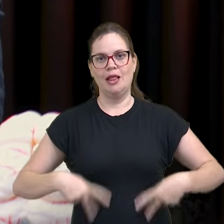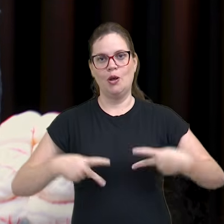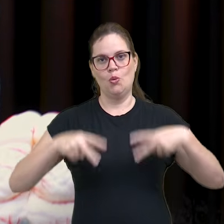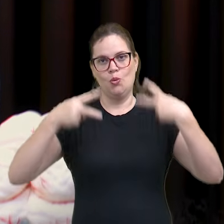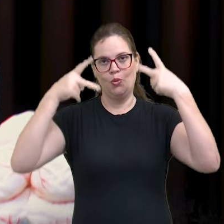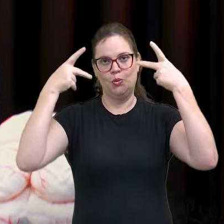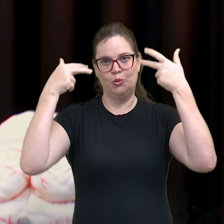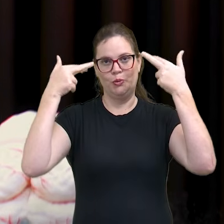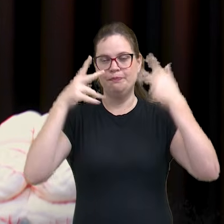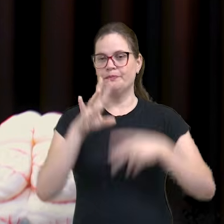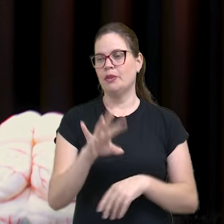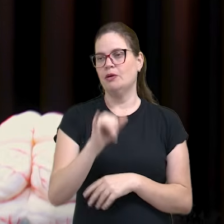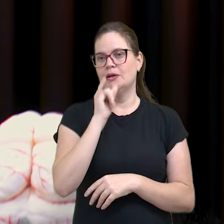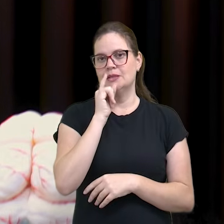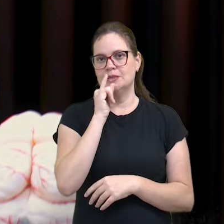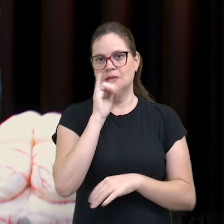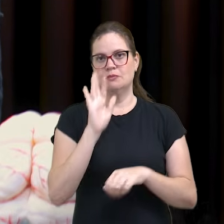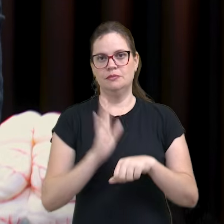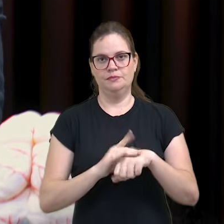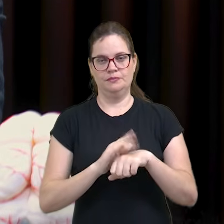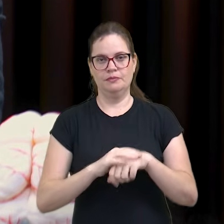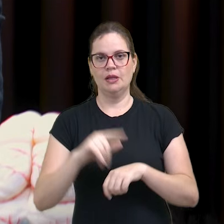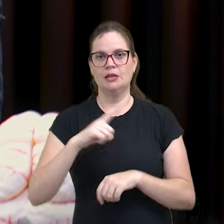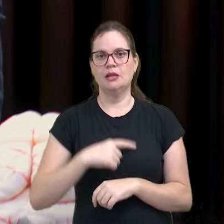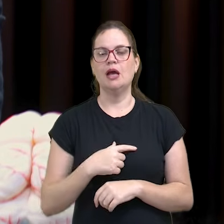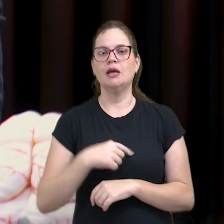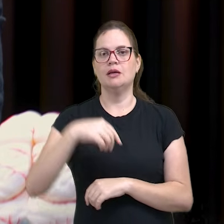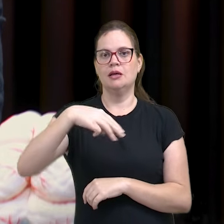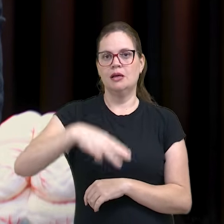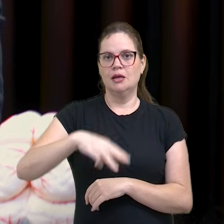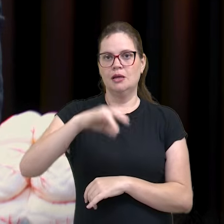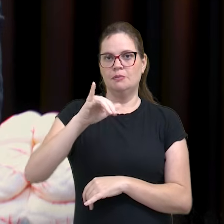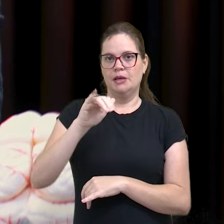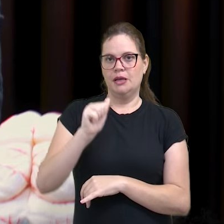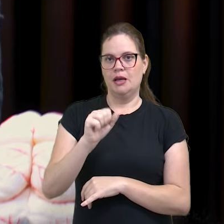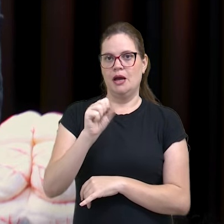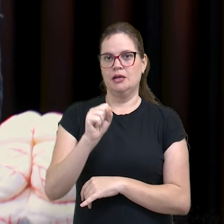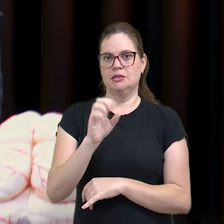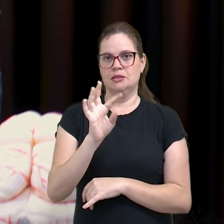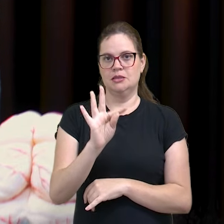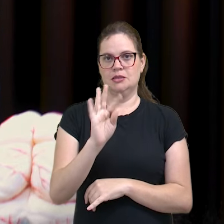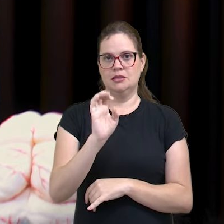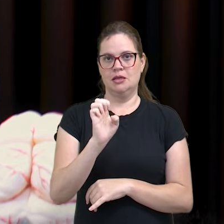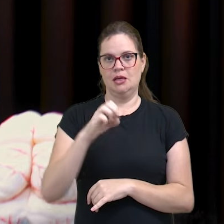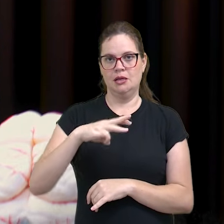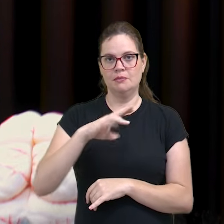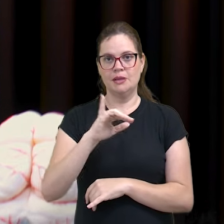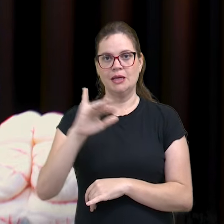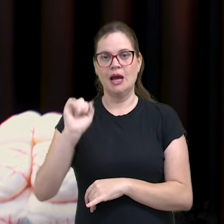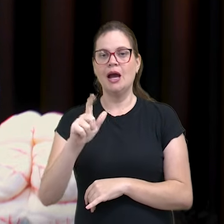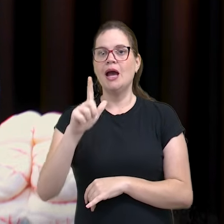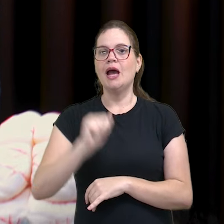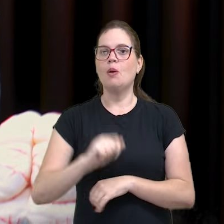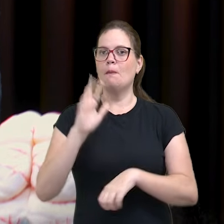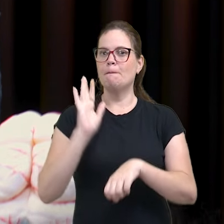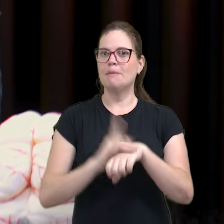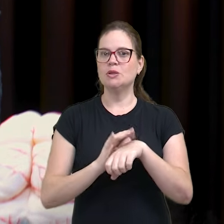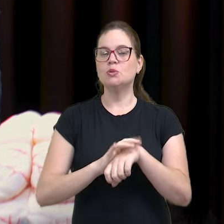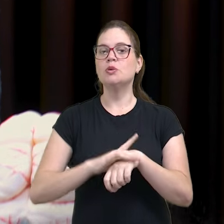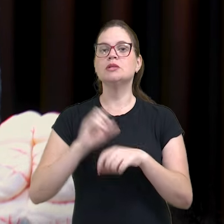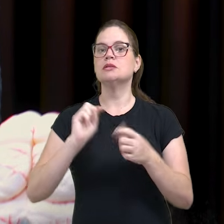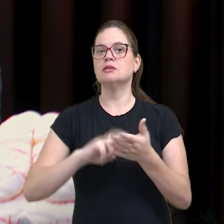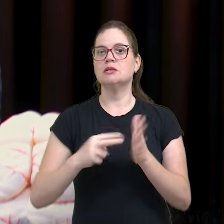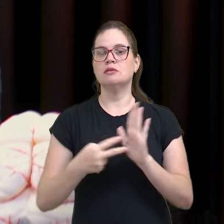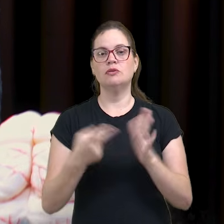um hormônio ou de um neurotransmissor. Nós temos uma doença, por exemplo, chamada miastenia, né, que é uma doença